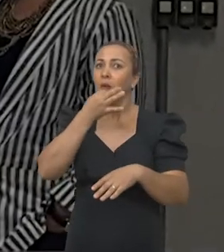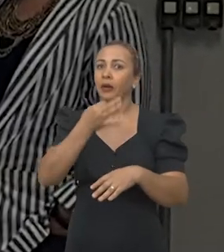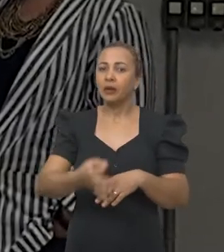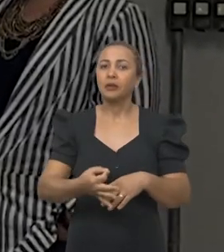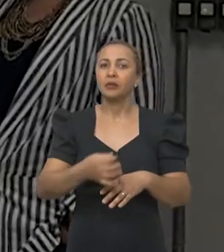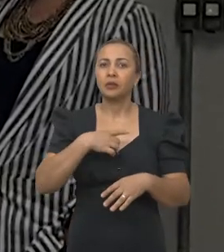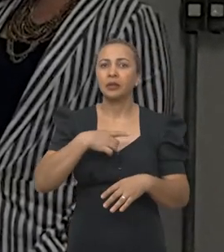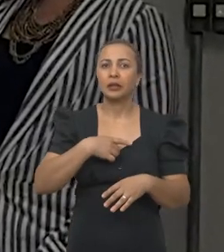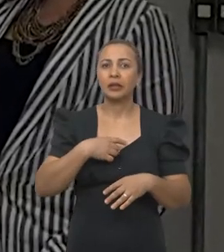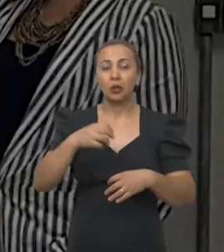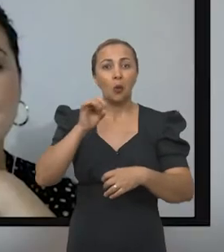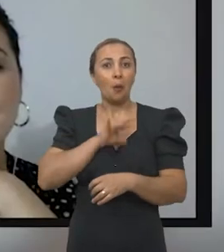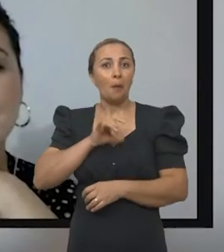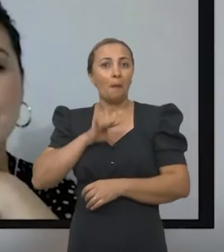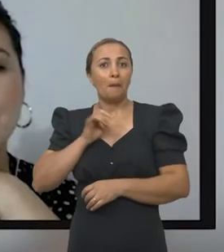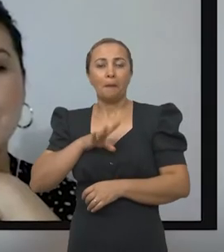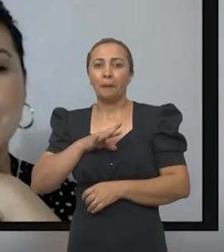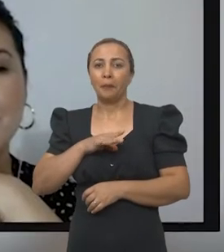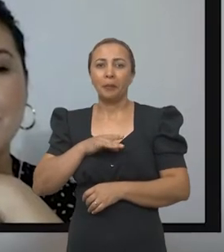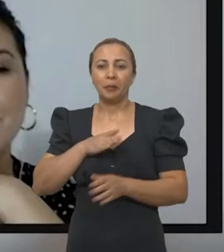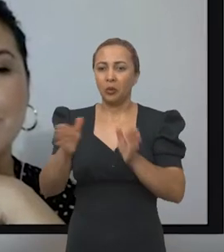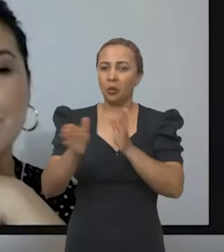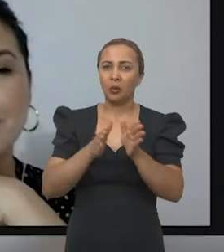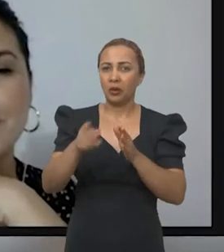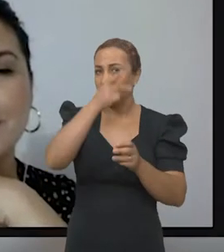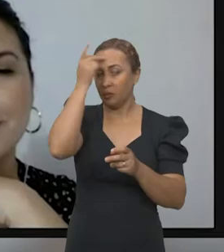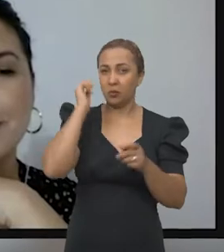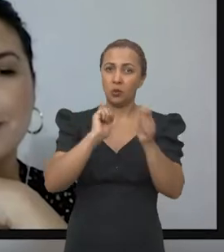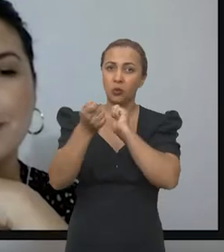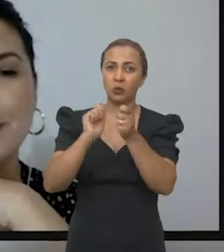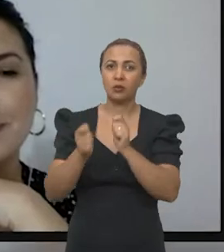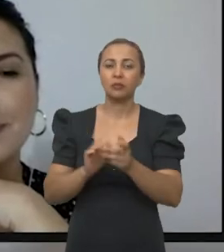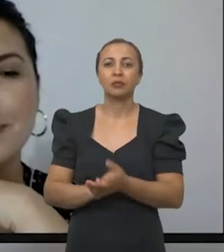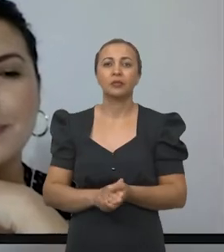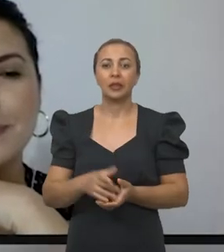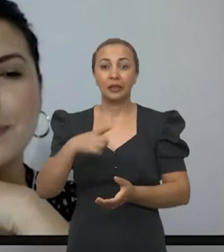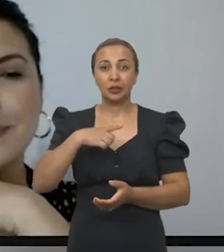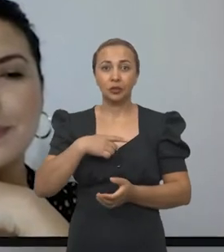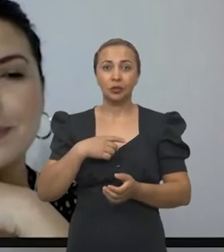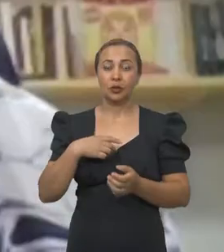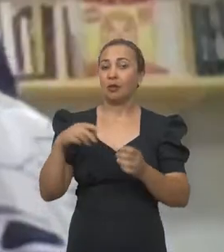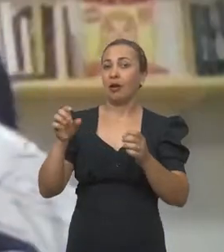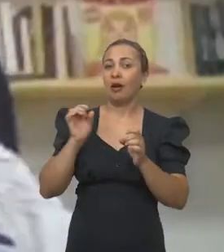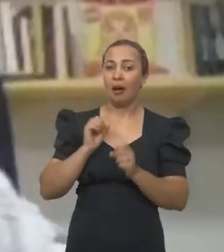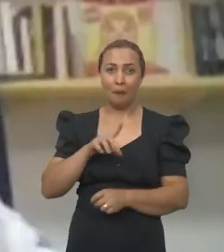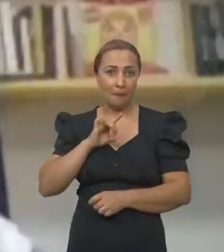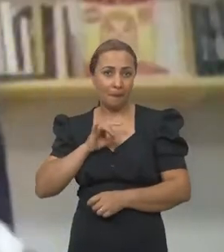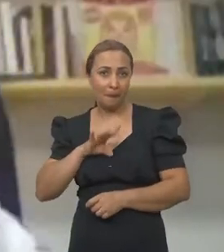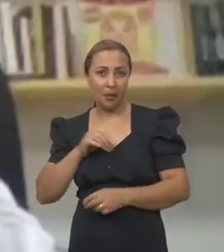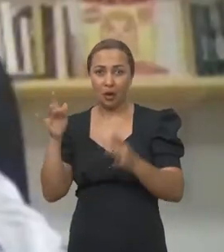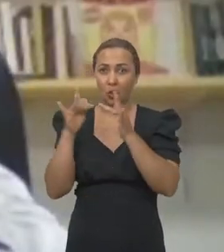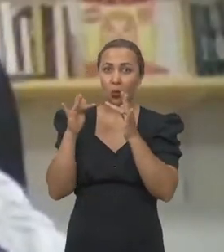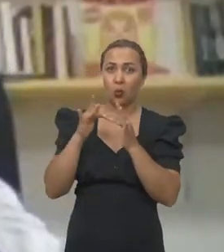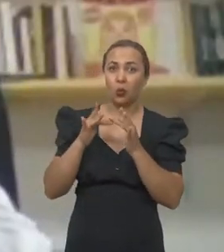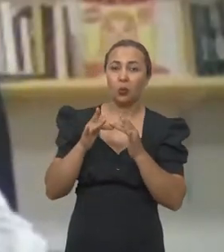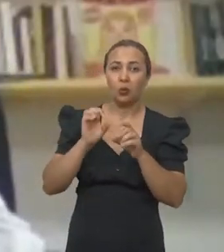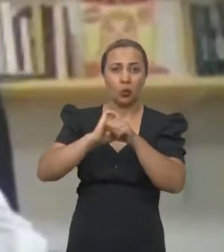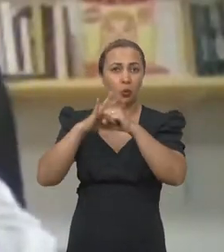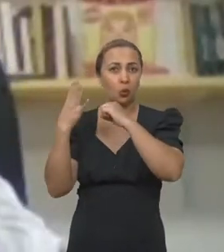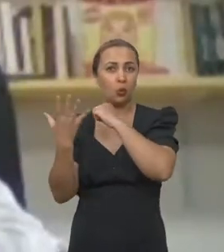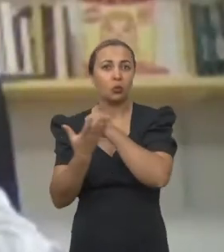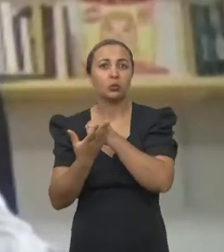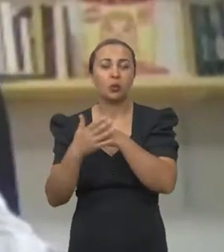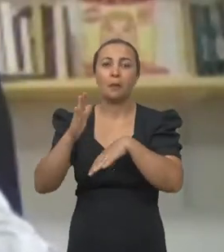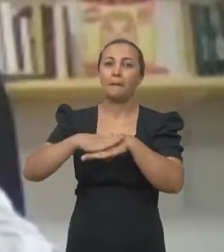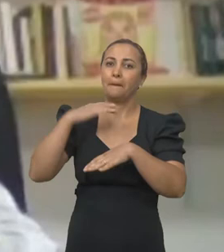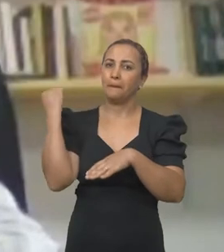mais dramáticos davam conta de um medo em comum entre os jornalistas ele se o medo do contágio do